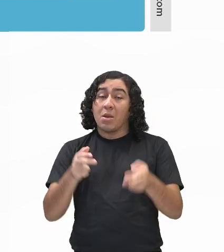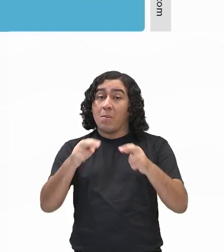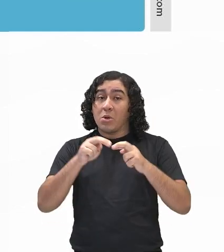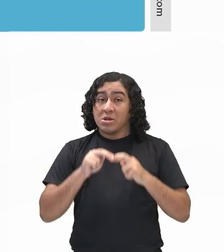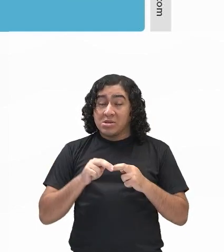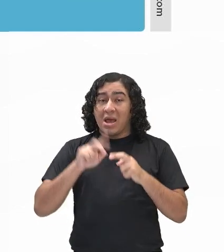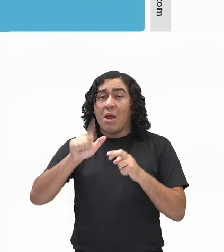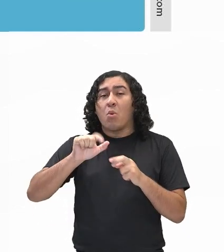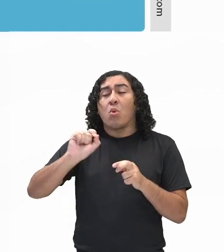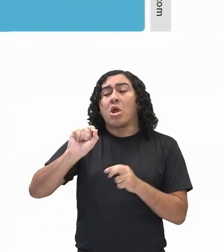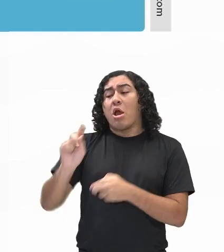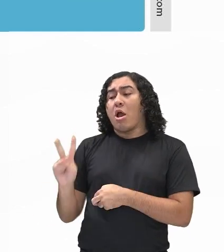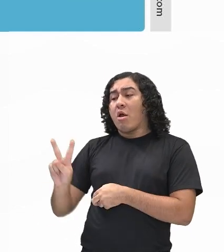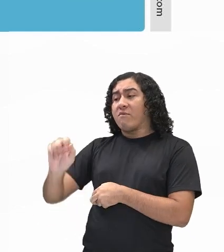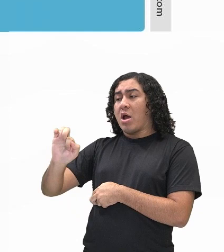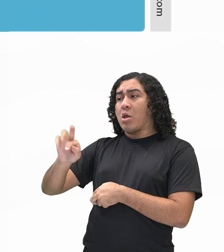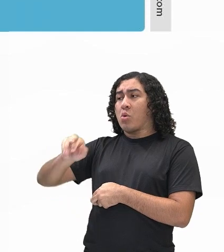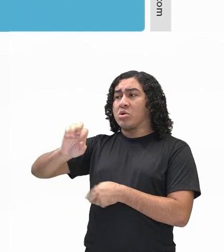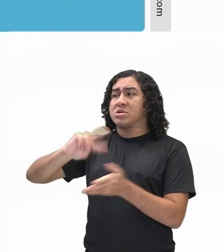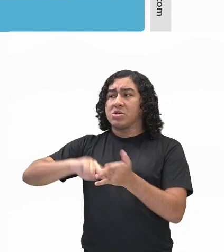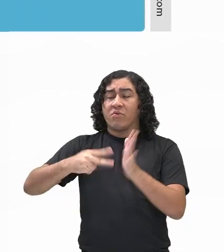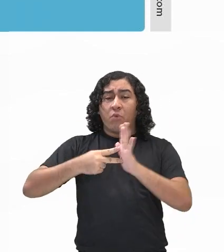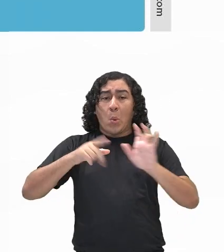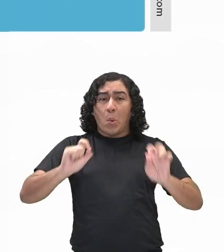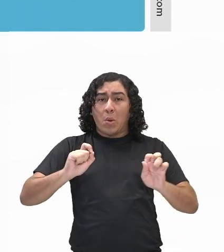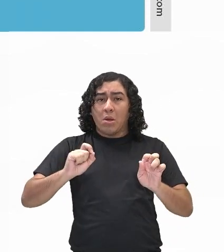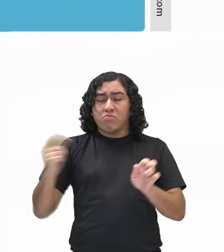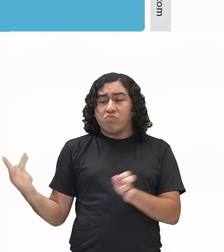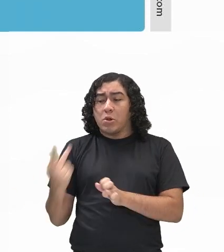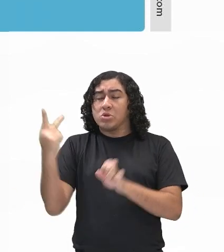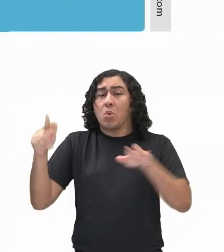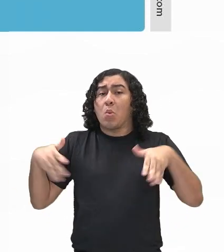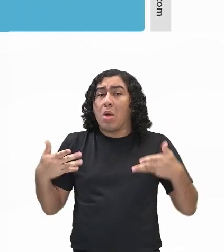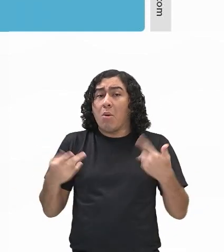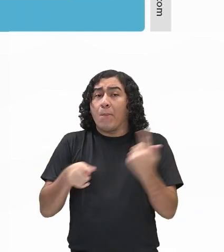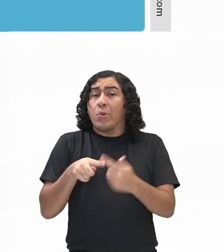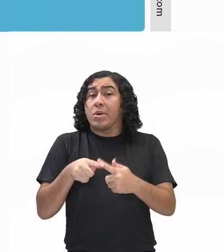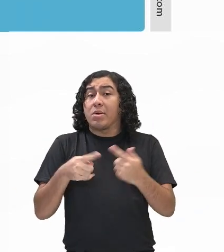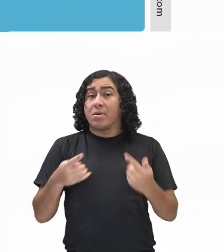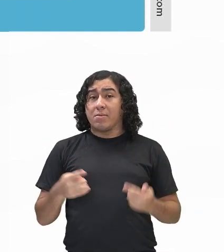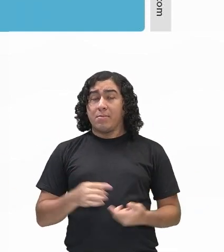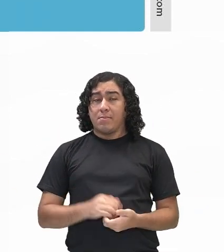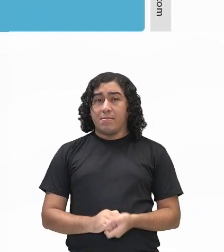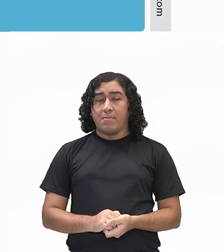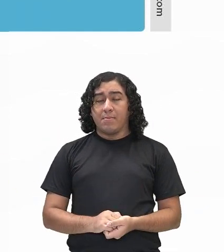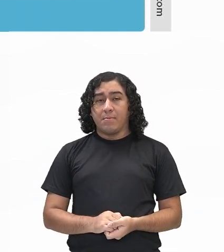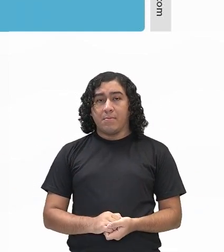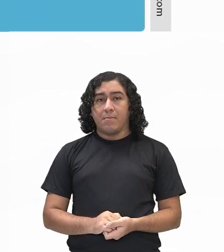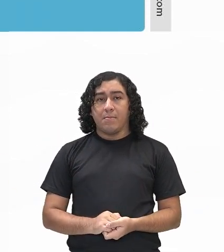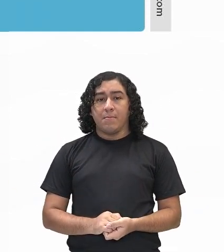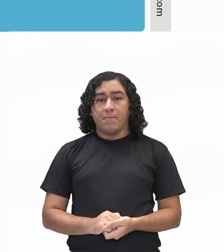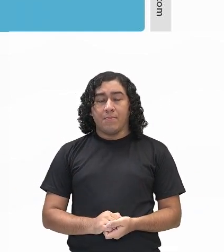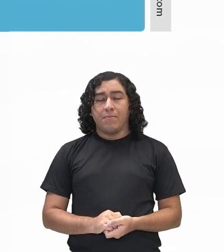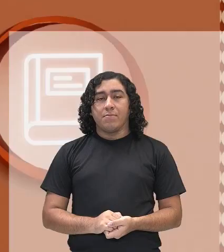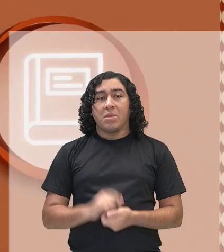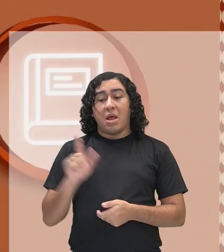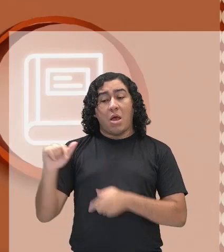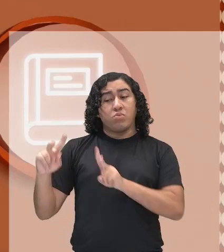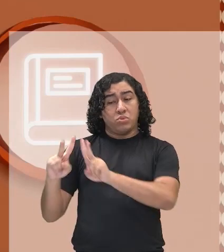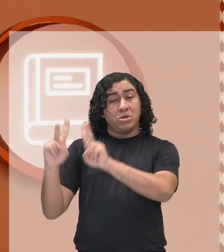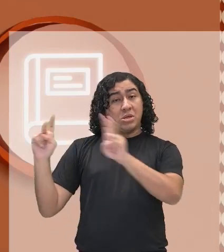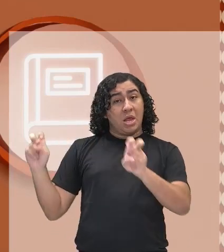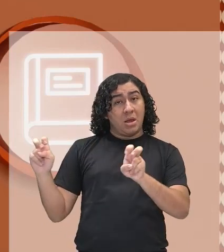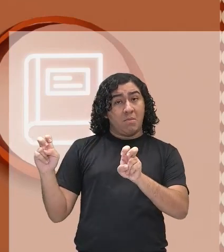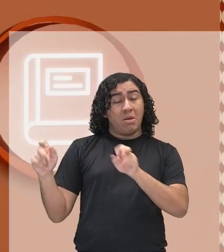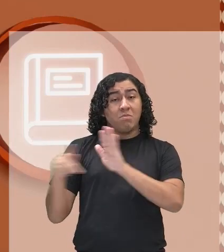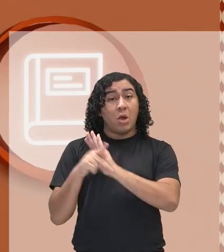mas o que é o valor? O que eu valorizo e por que eu valorizo tudo isso? É uma questão que a